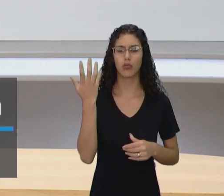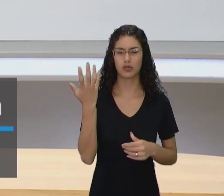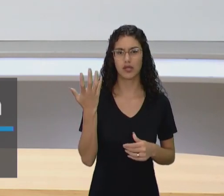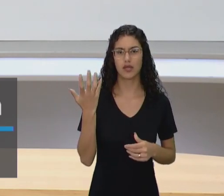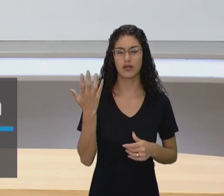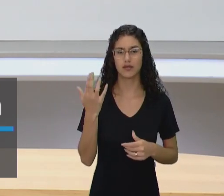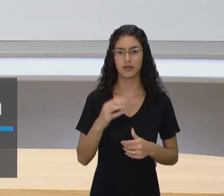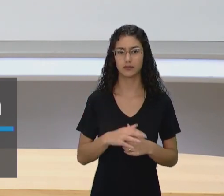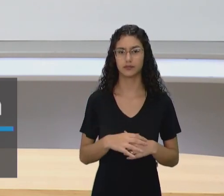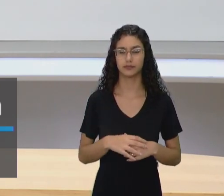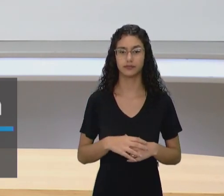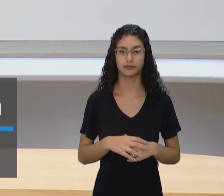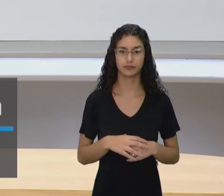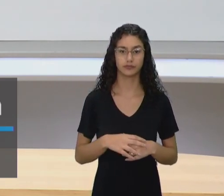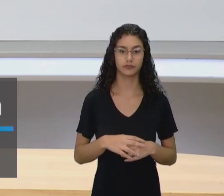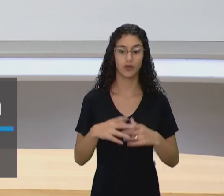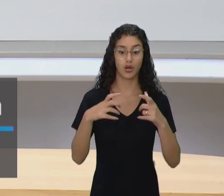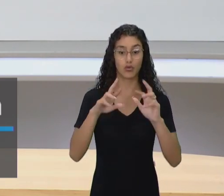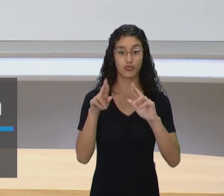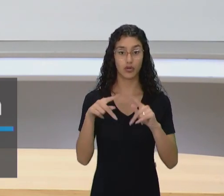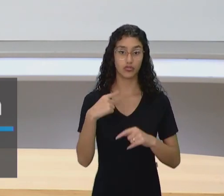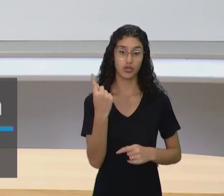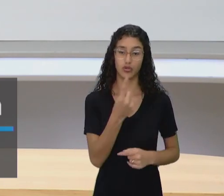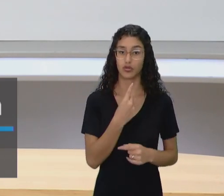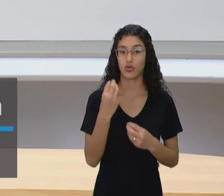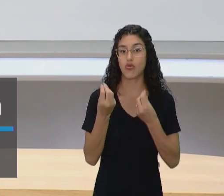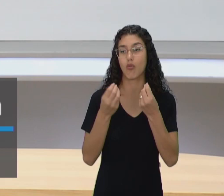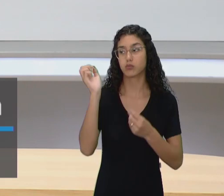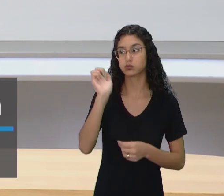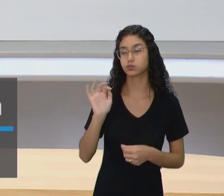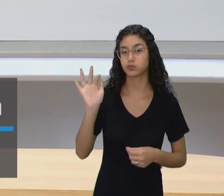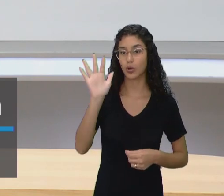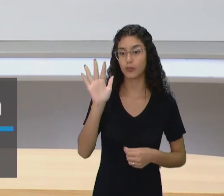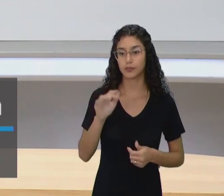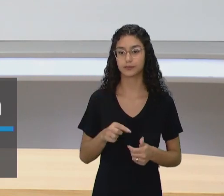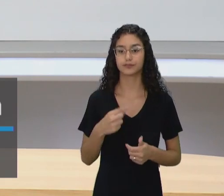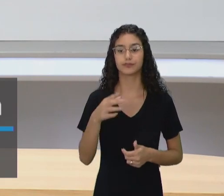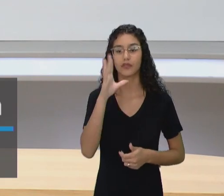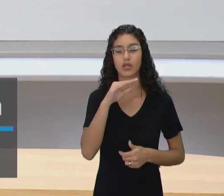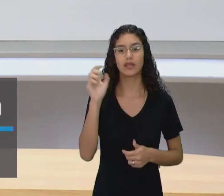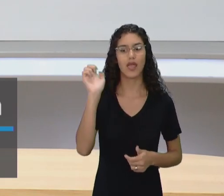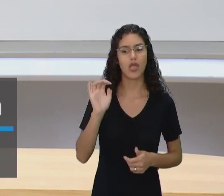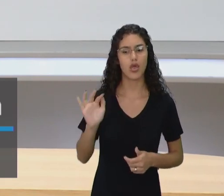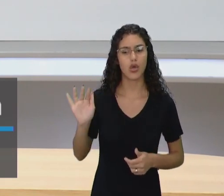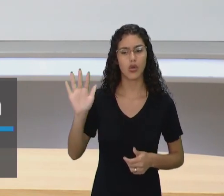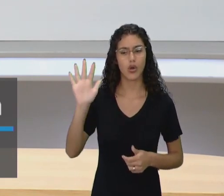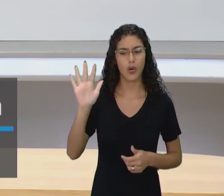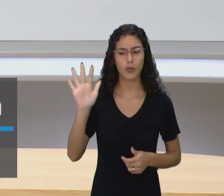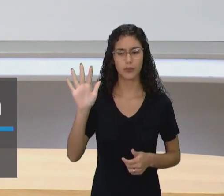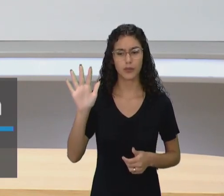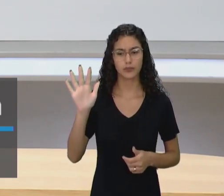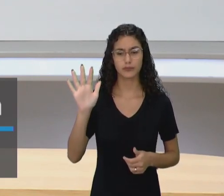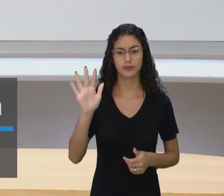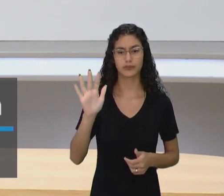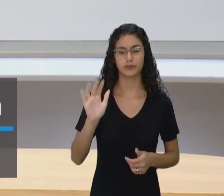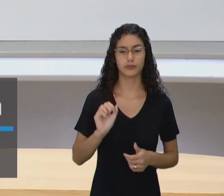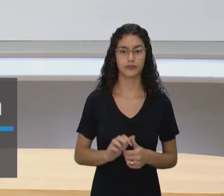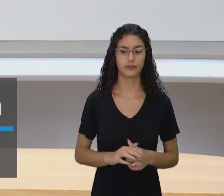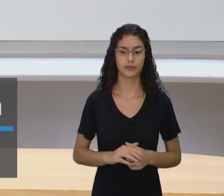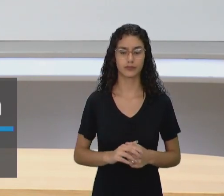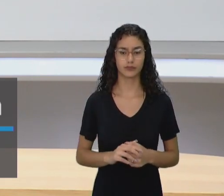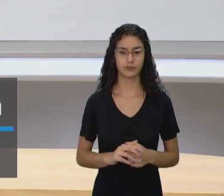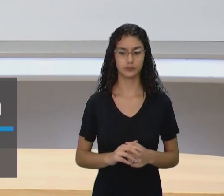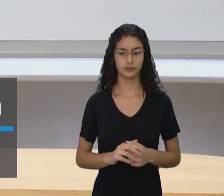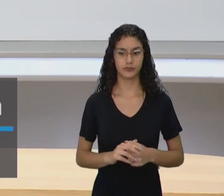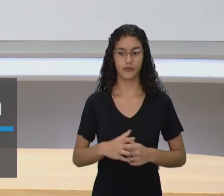numa região diferente da nossa, como a Europa. E aí, quando a gente fala Europa, é a mesma coisa, né? Sempre que você está num assunto